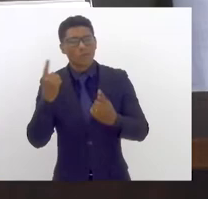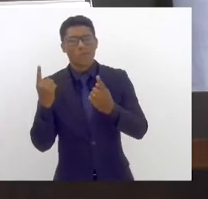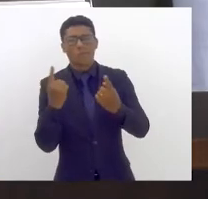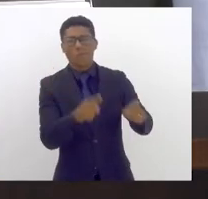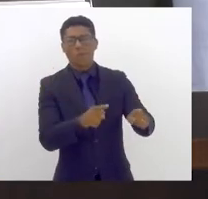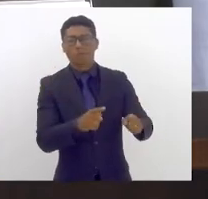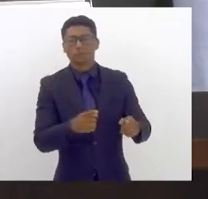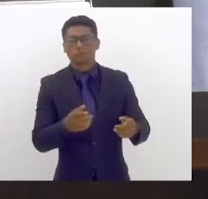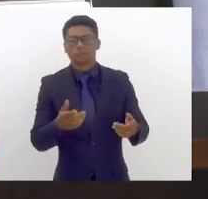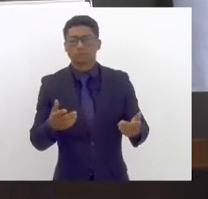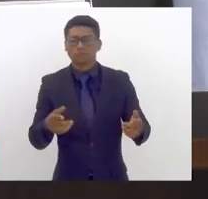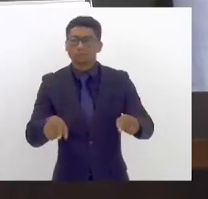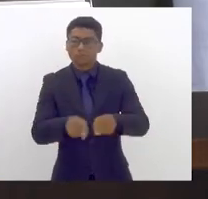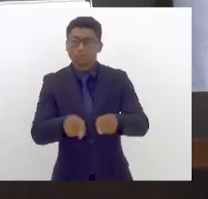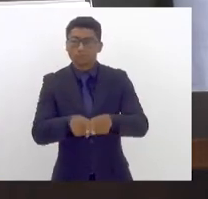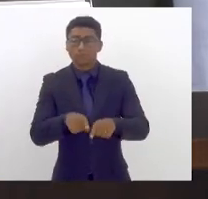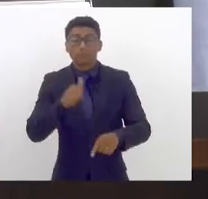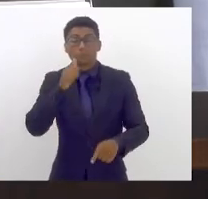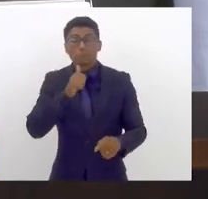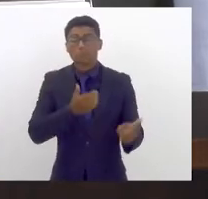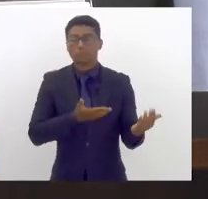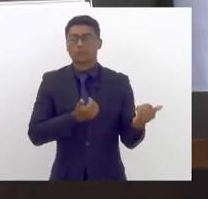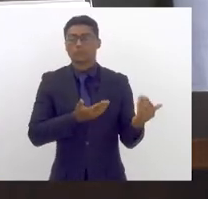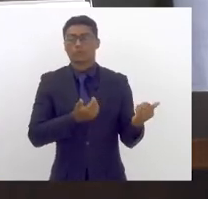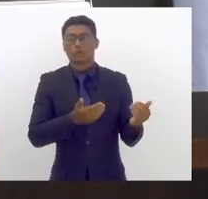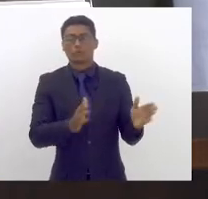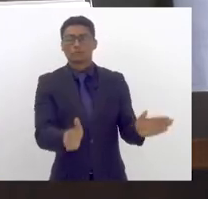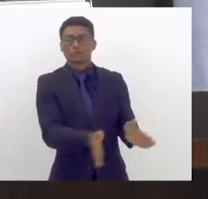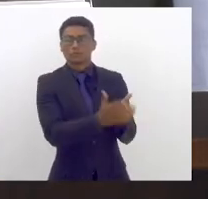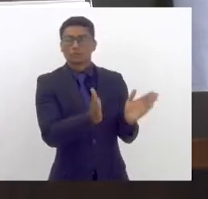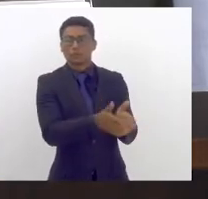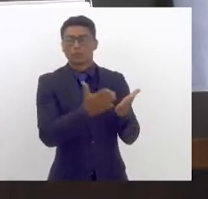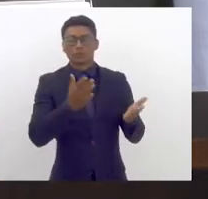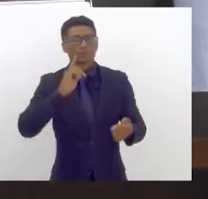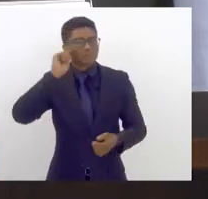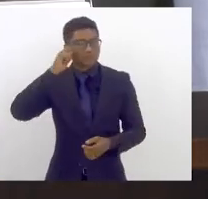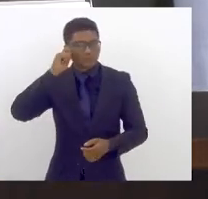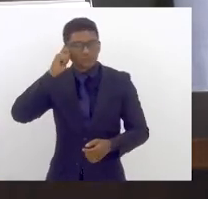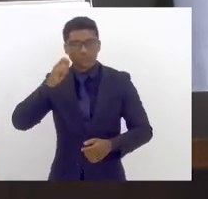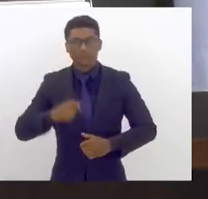e quantas mulheres jovens pobres negras